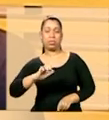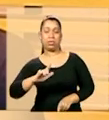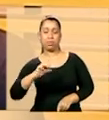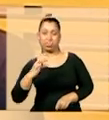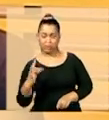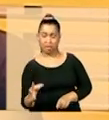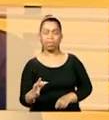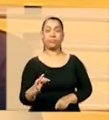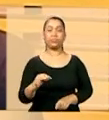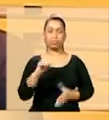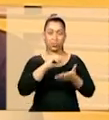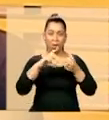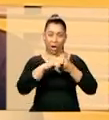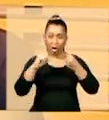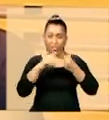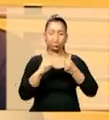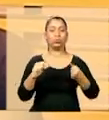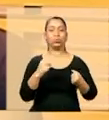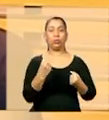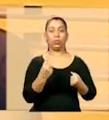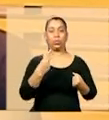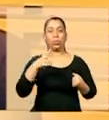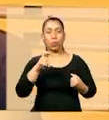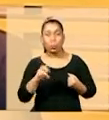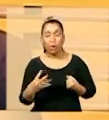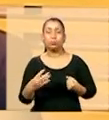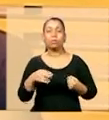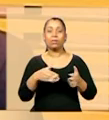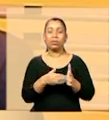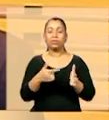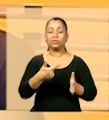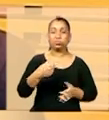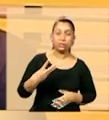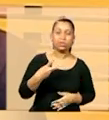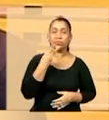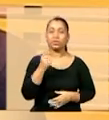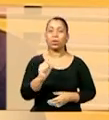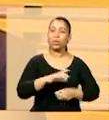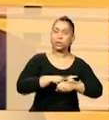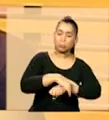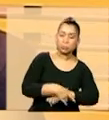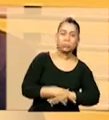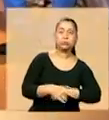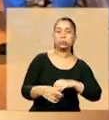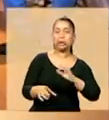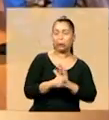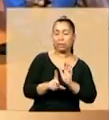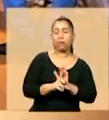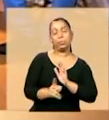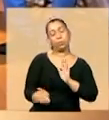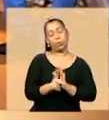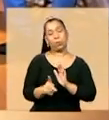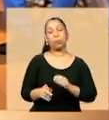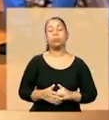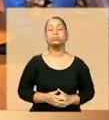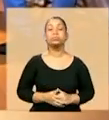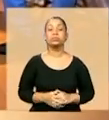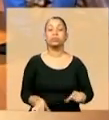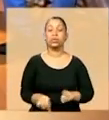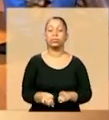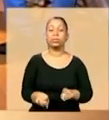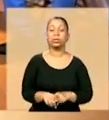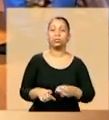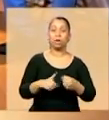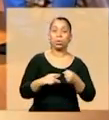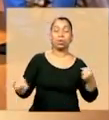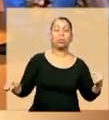de segurança do trabalho. Temos as normas regulamentadoras, que o próprio Paulo vem citando, que devem ser